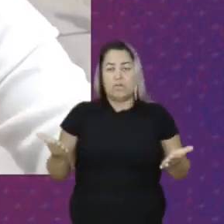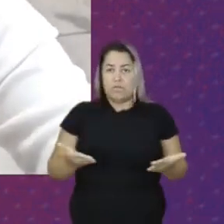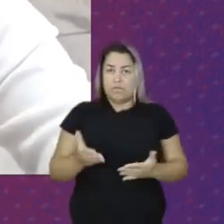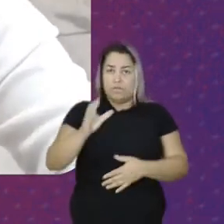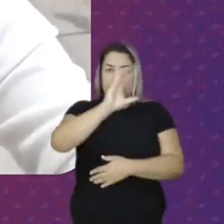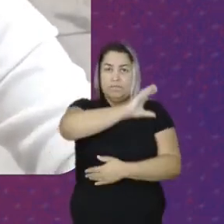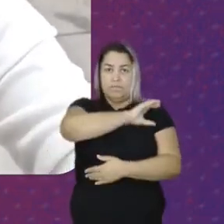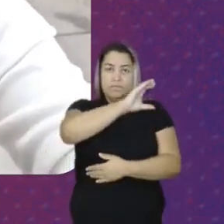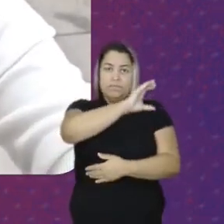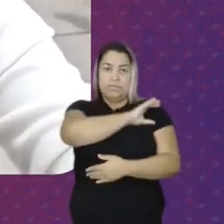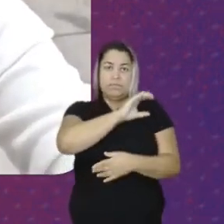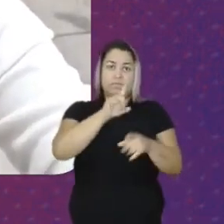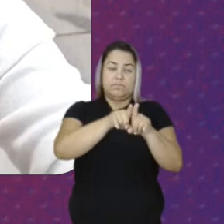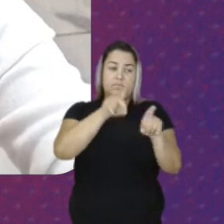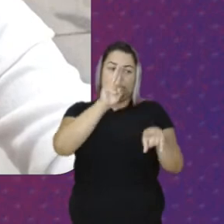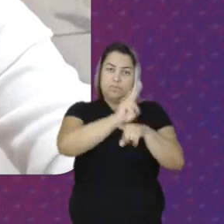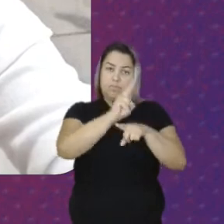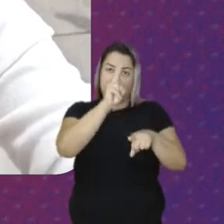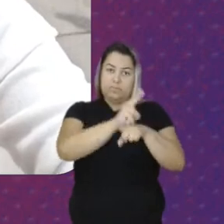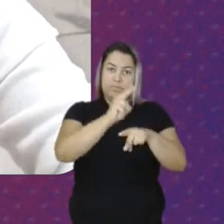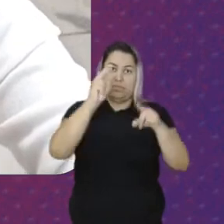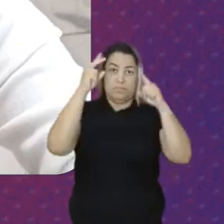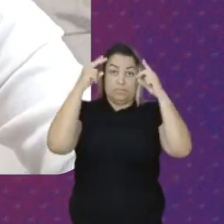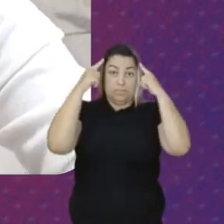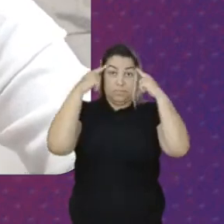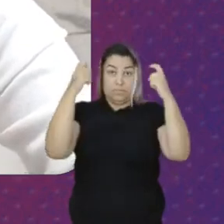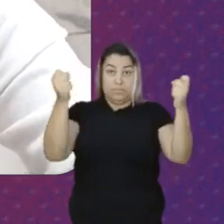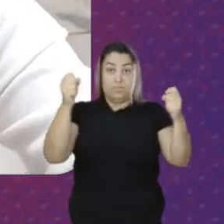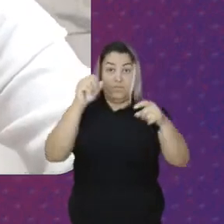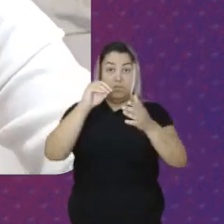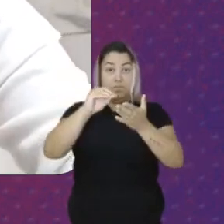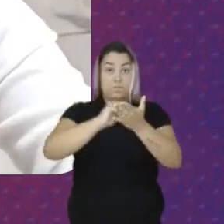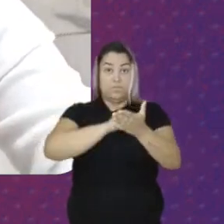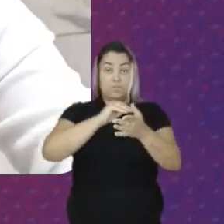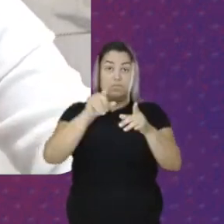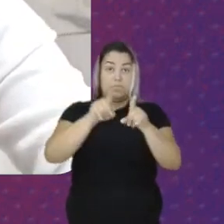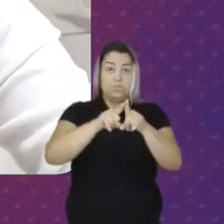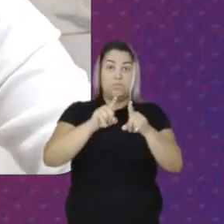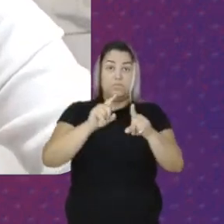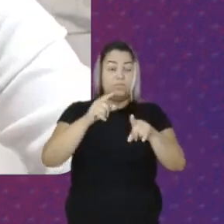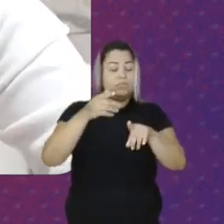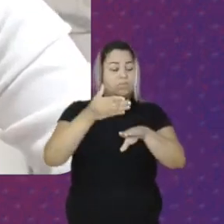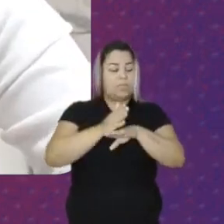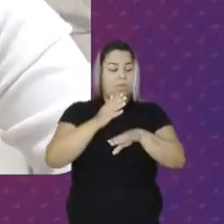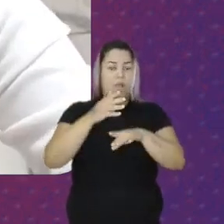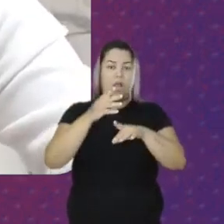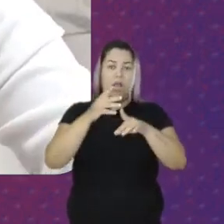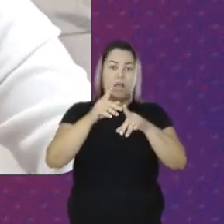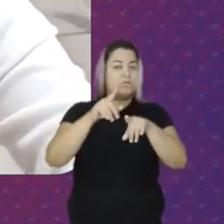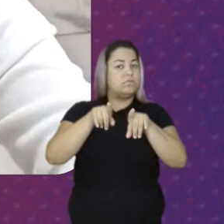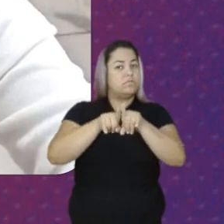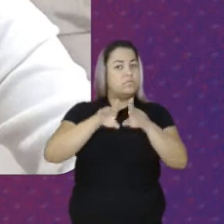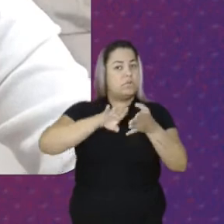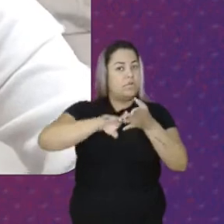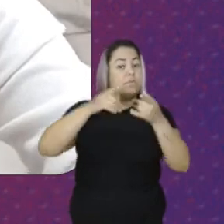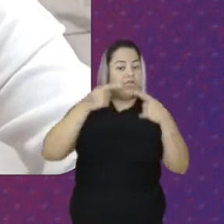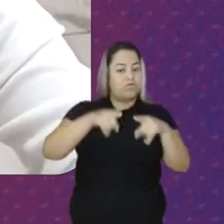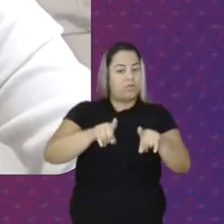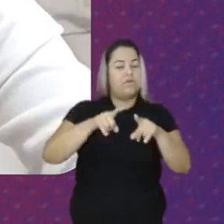coordenadora geral de prevenção à violência na Secretaria Nacional de Enfrentamento à Violência aqui do Ministério das